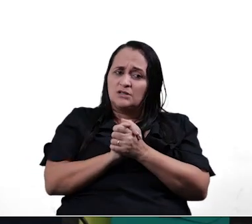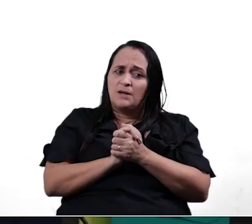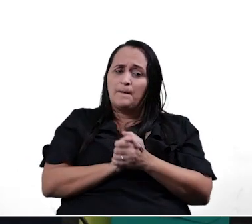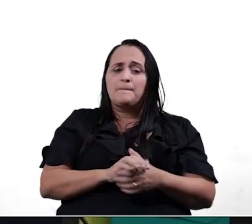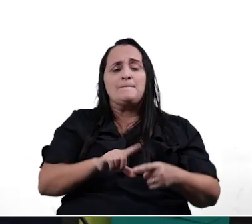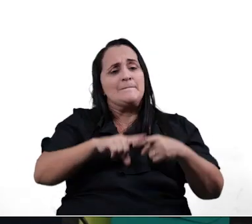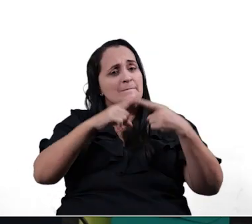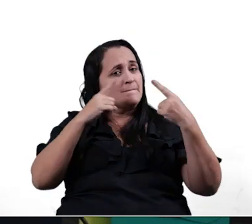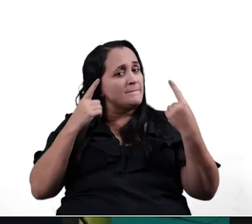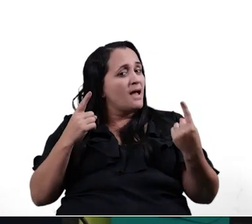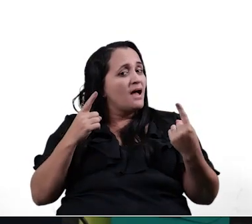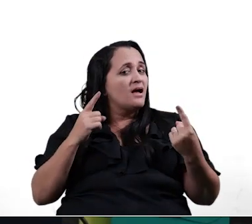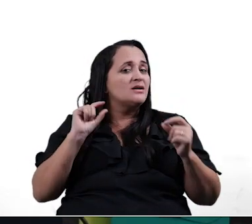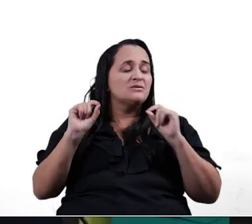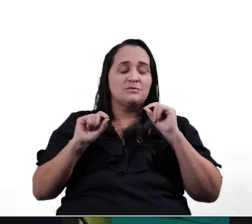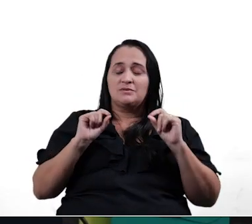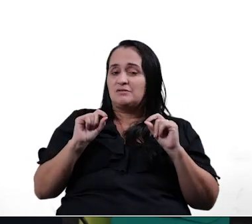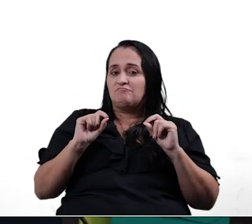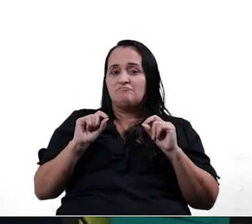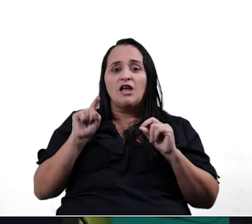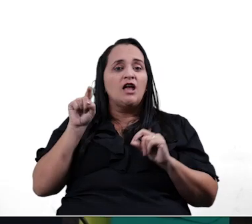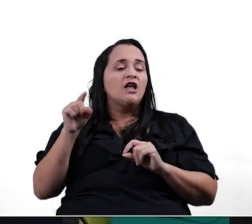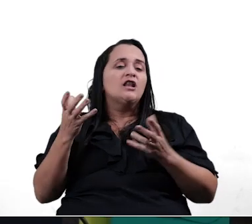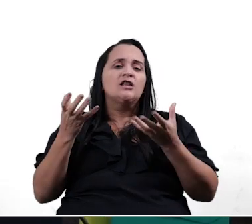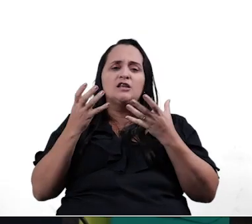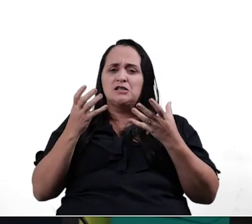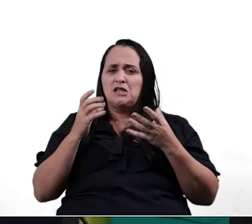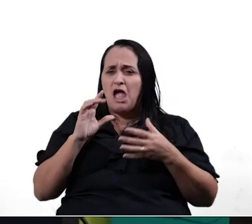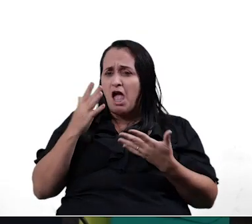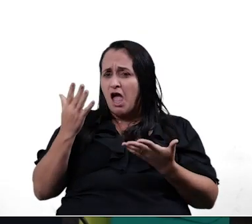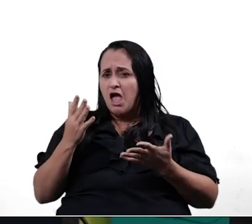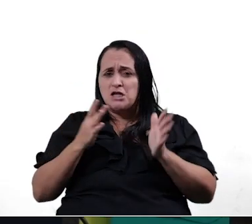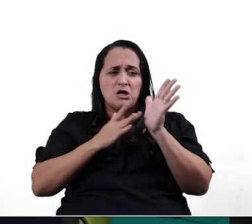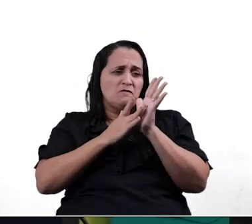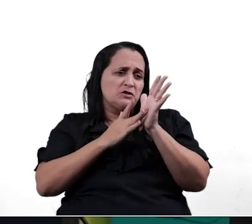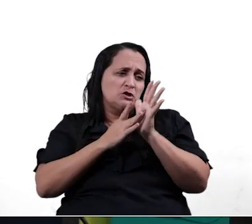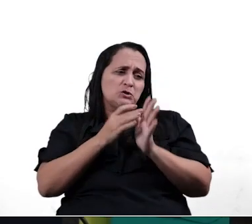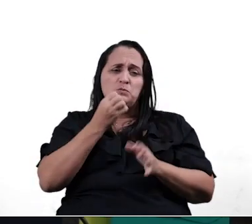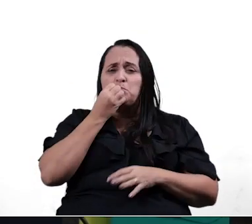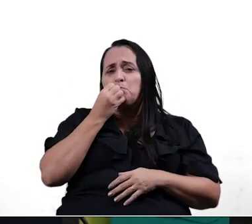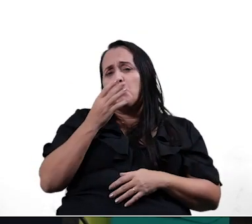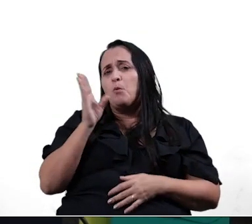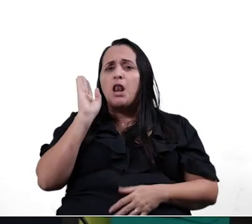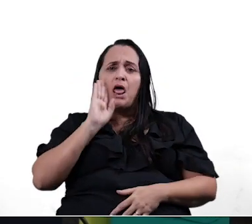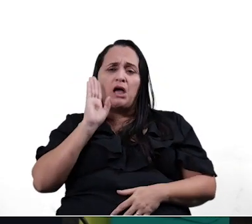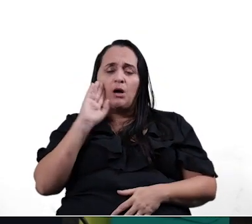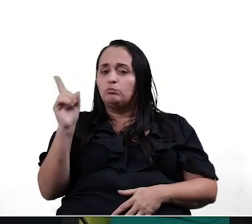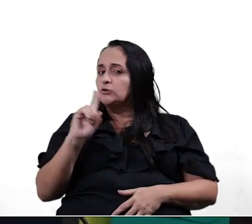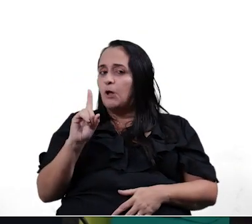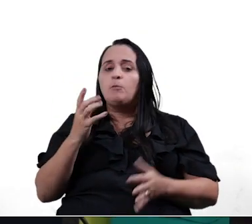que fosse verdadeira. Não uma princesa que ficava só fingindo que era legal, que era boazinha ou que era princesa para casar com